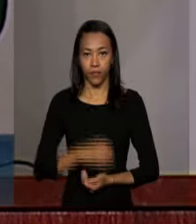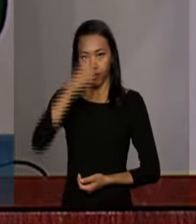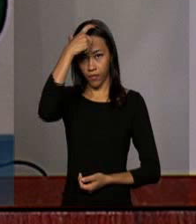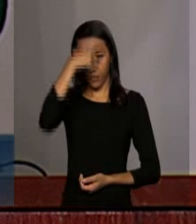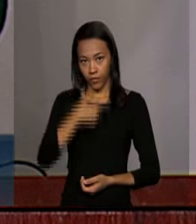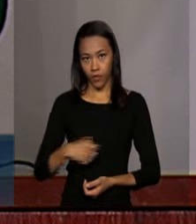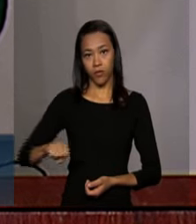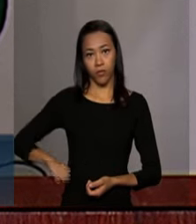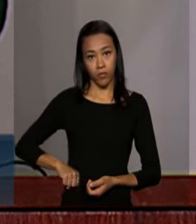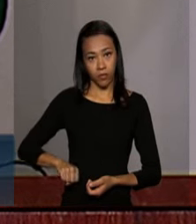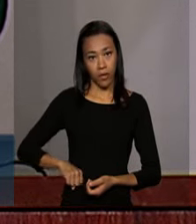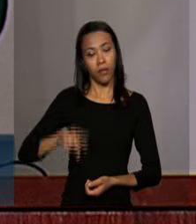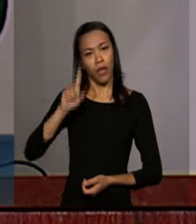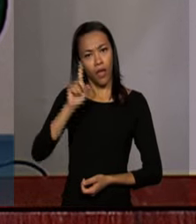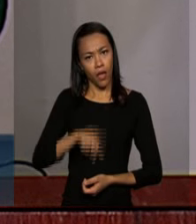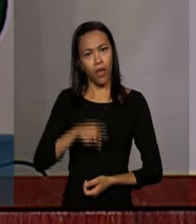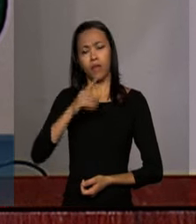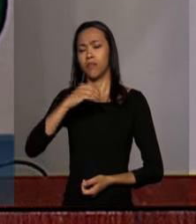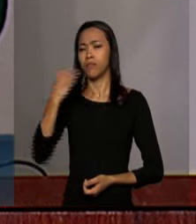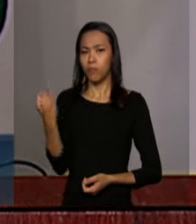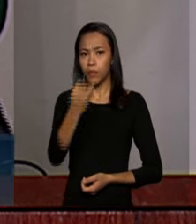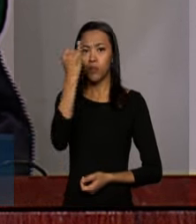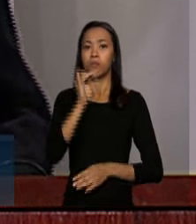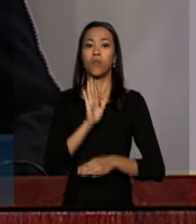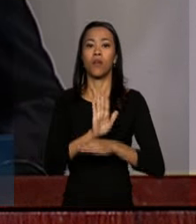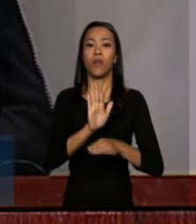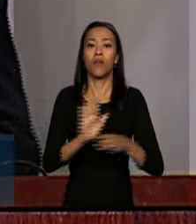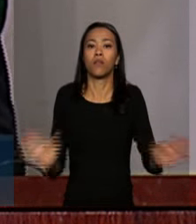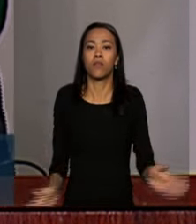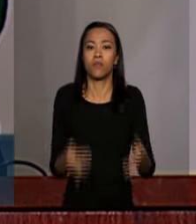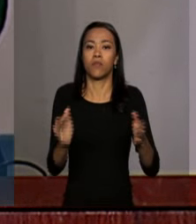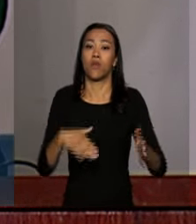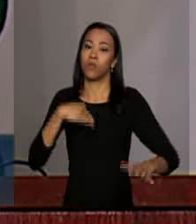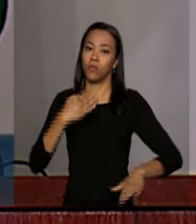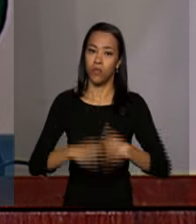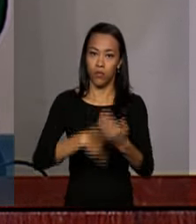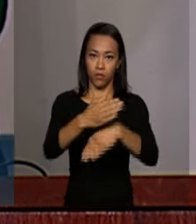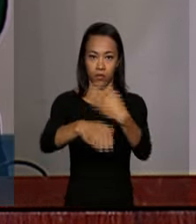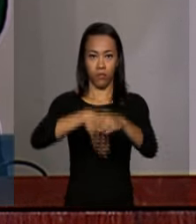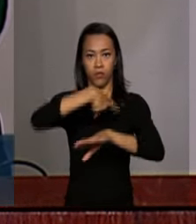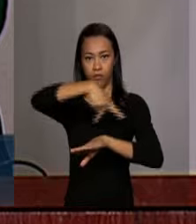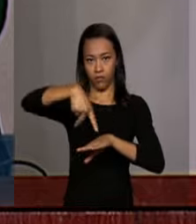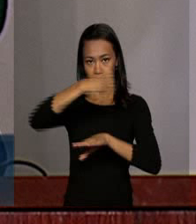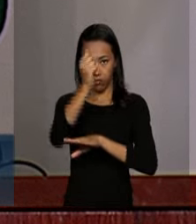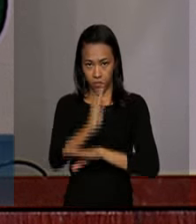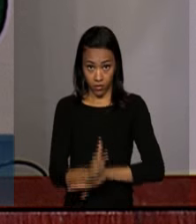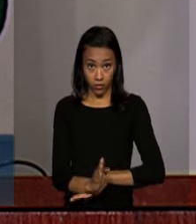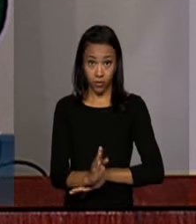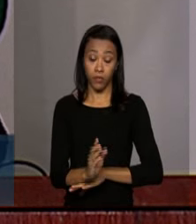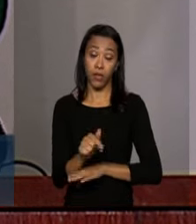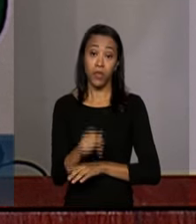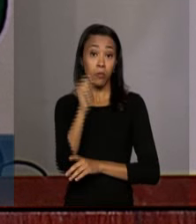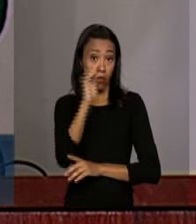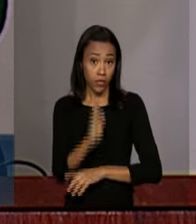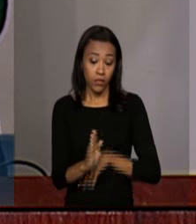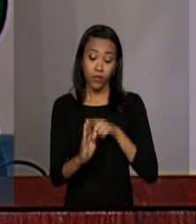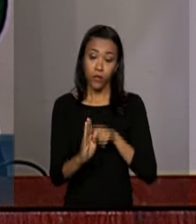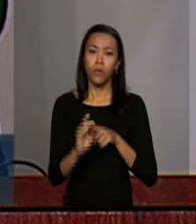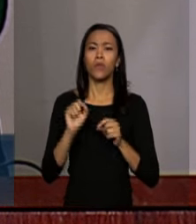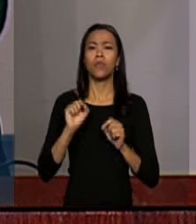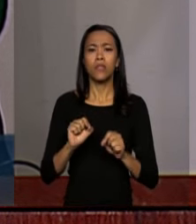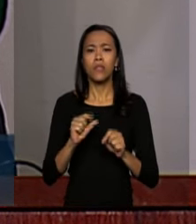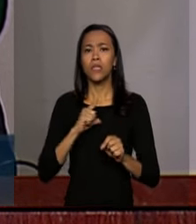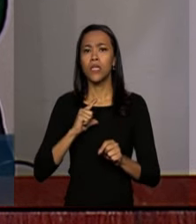qualquer projeto de desenvolvimento nacional. Essa constatação é ainda mais verdadeira no caso do Brasil, país cujos